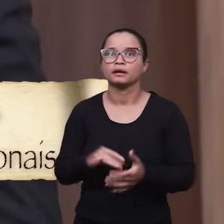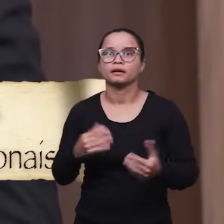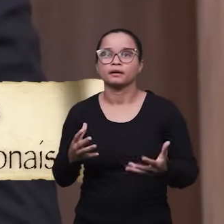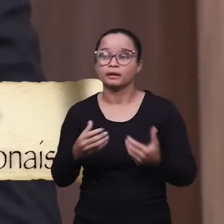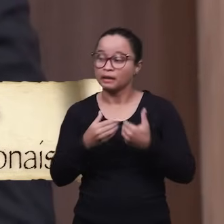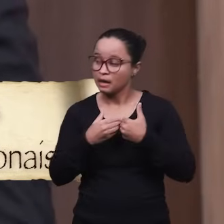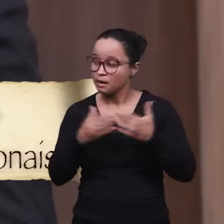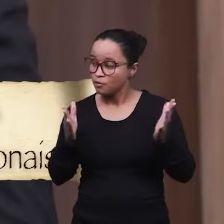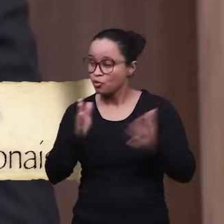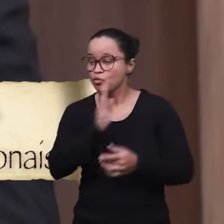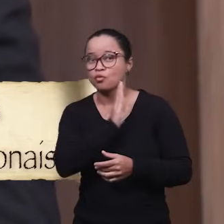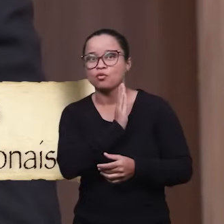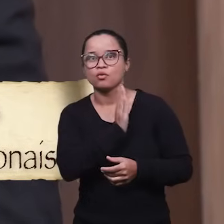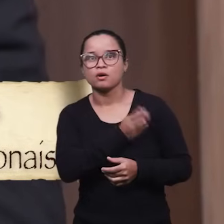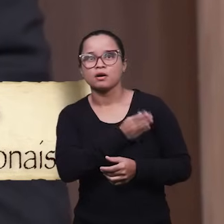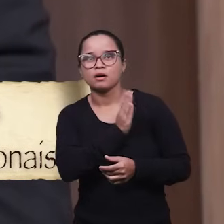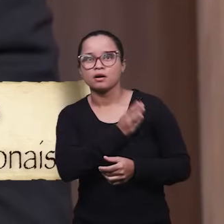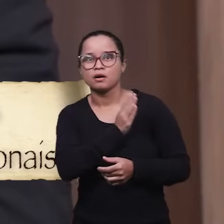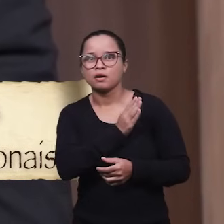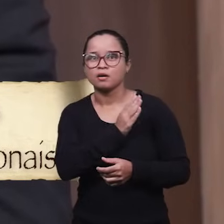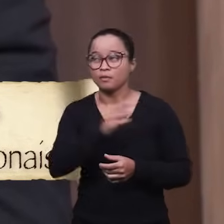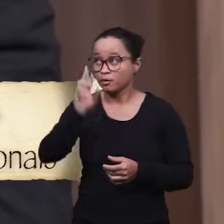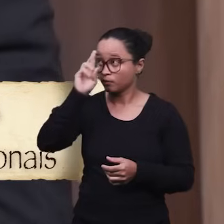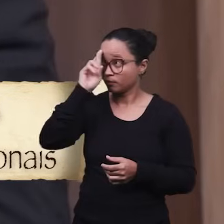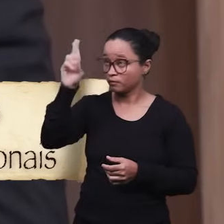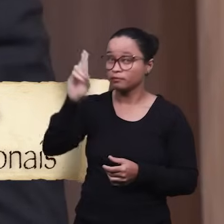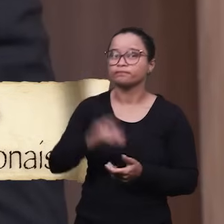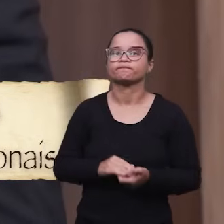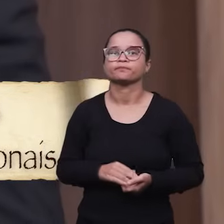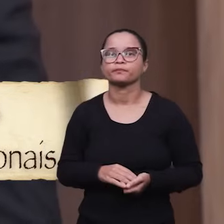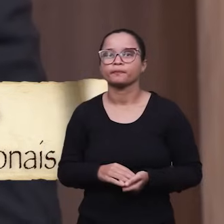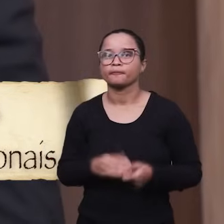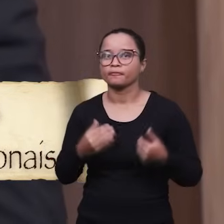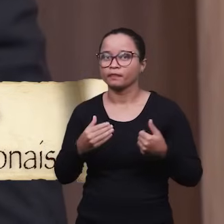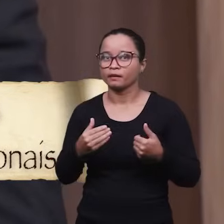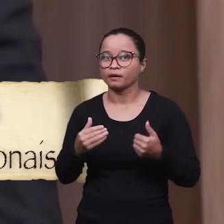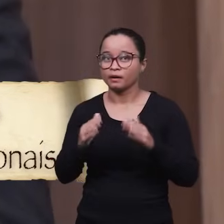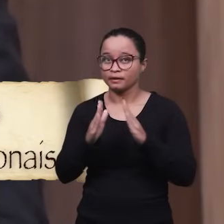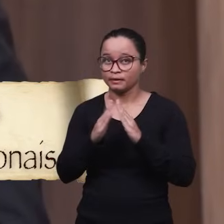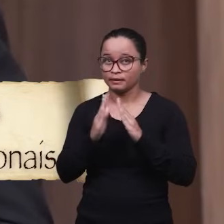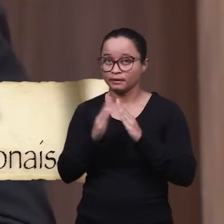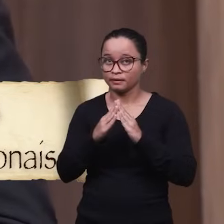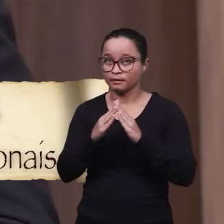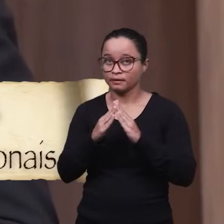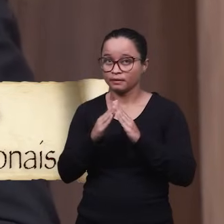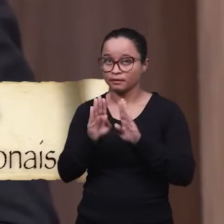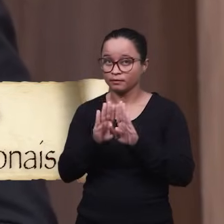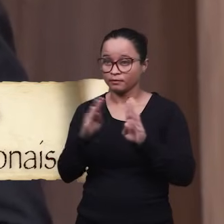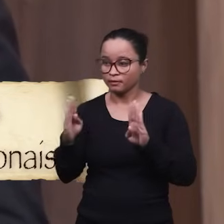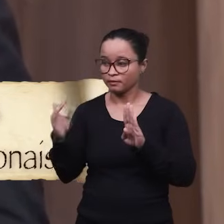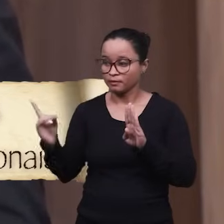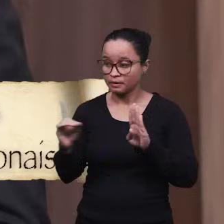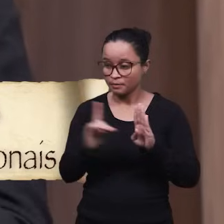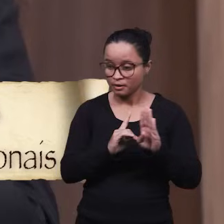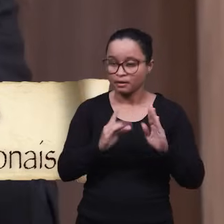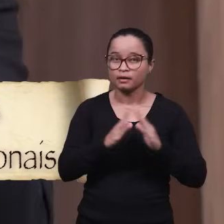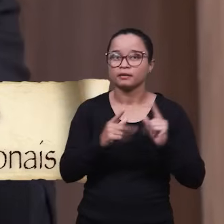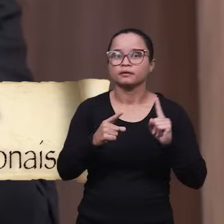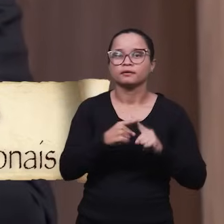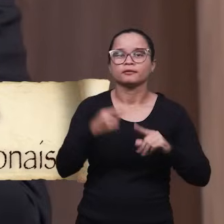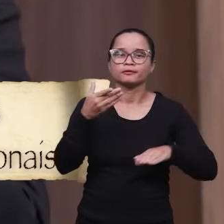seu coração, né, para o Senhor e abriu a sua casa para a igreja.